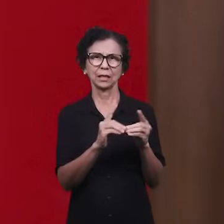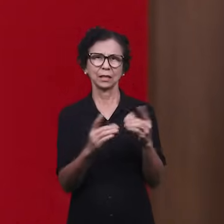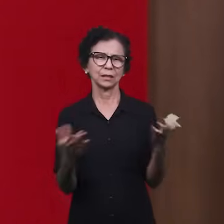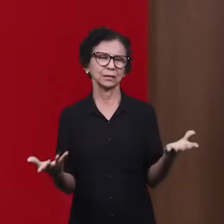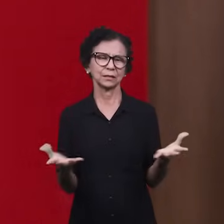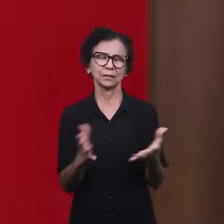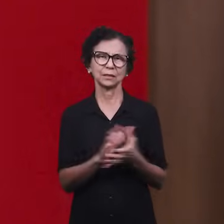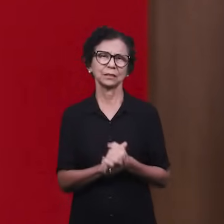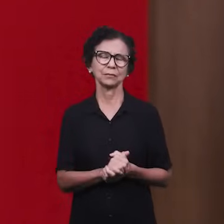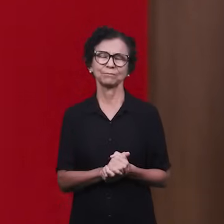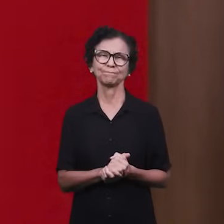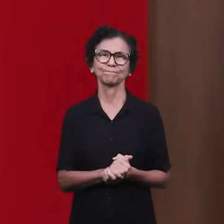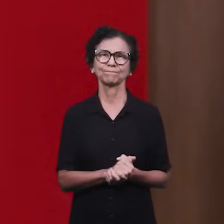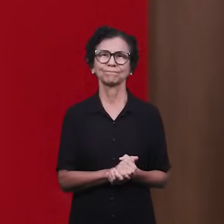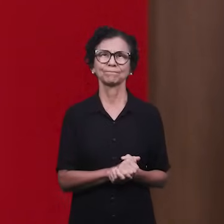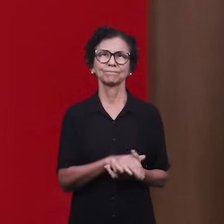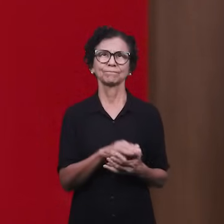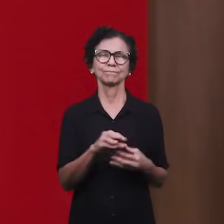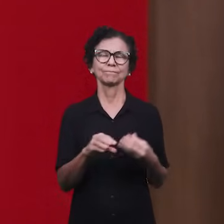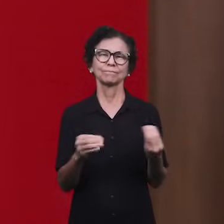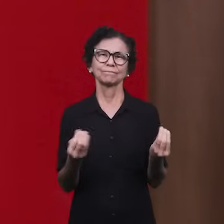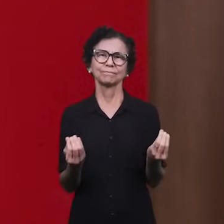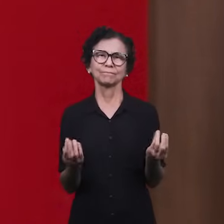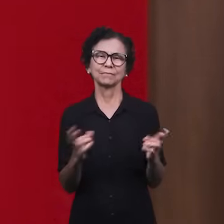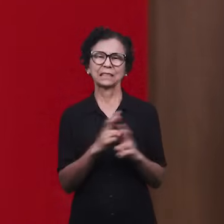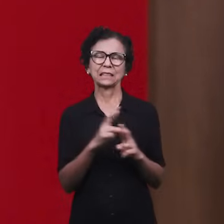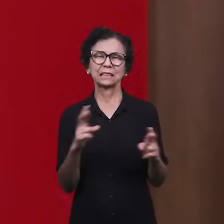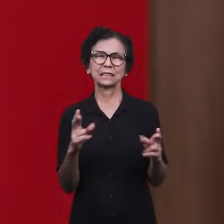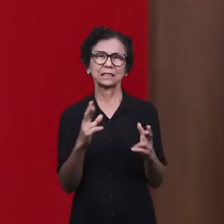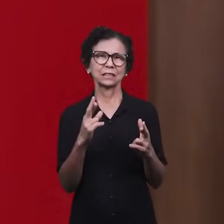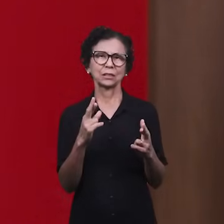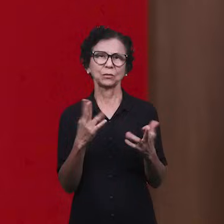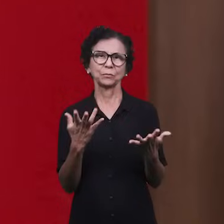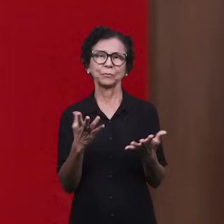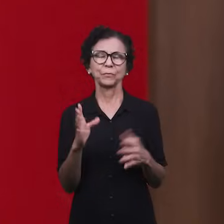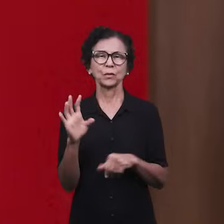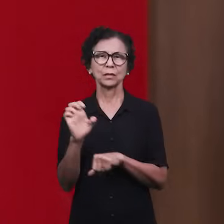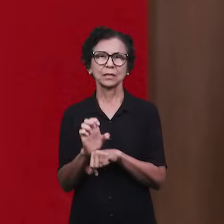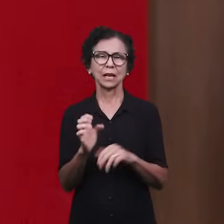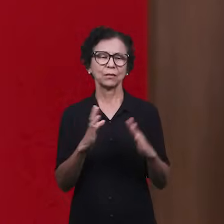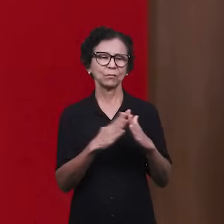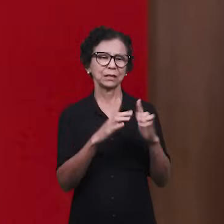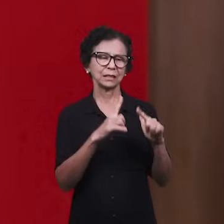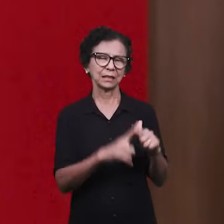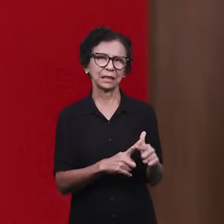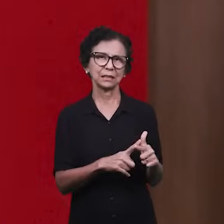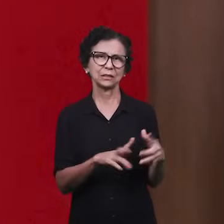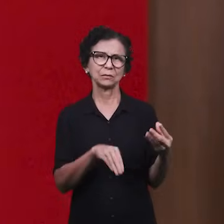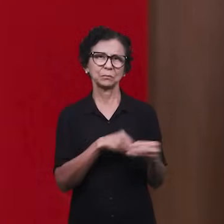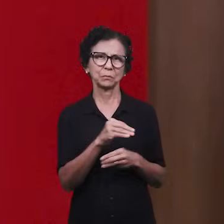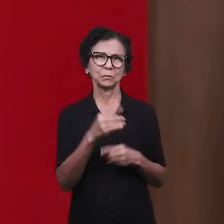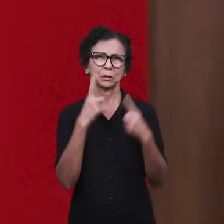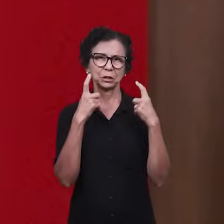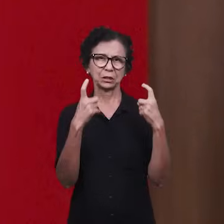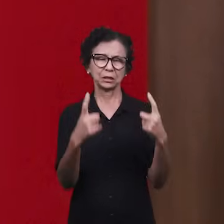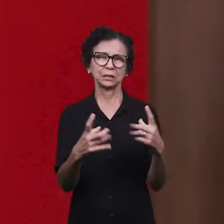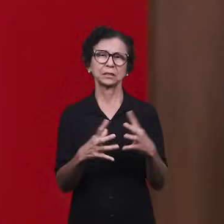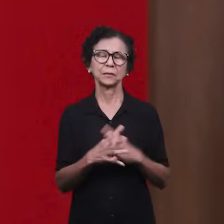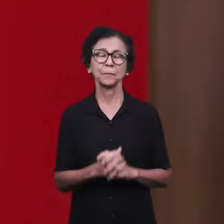um casamento pervertido, né? Como se fala no tempo de Estado com a Igreja. Né? O Estado com a Igreja. Quando Roma cai, foi